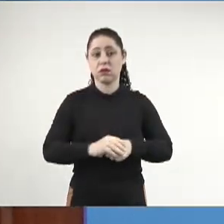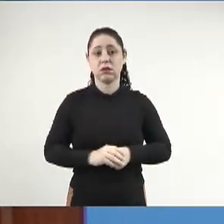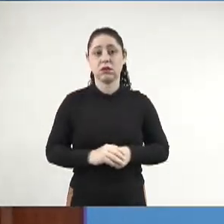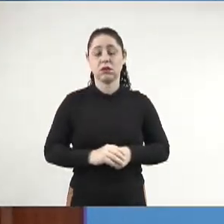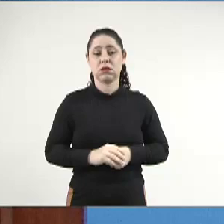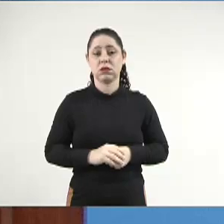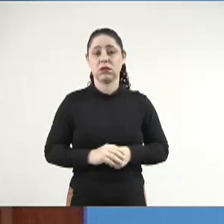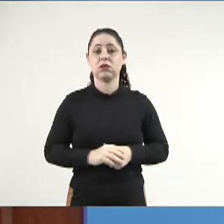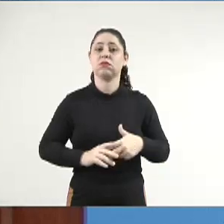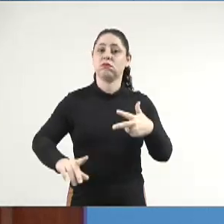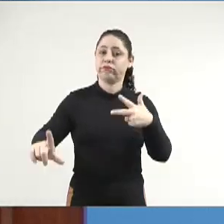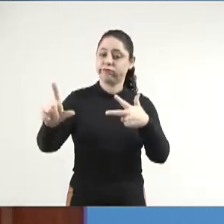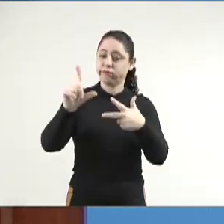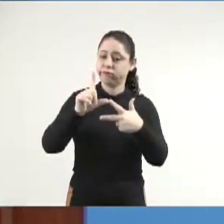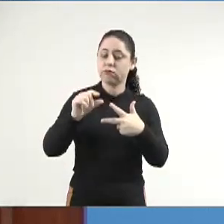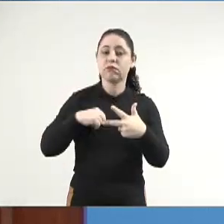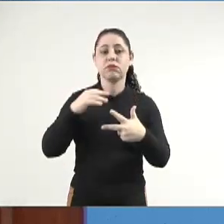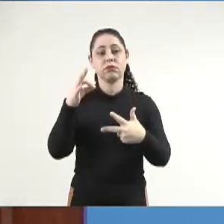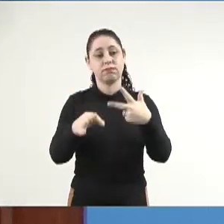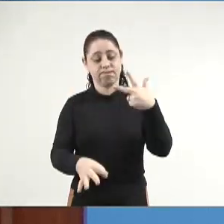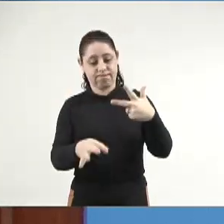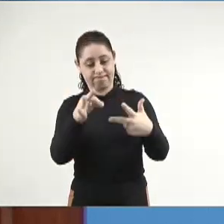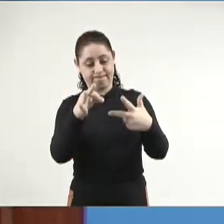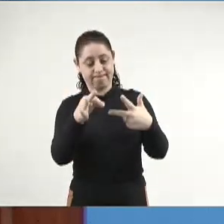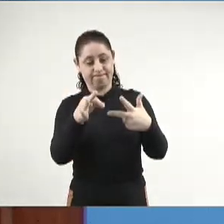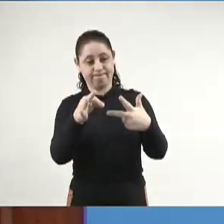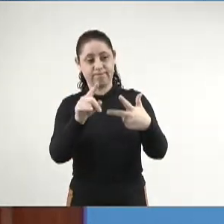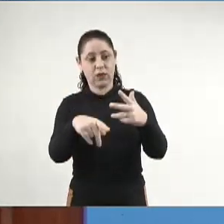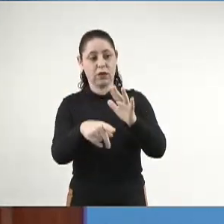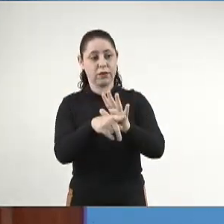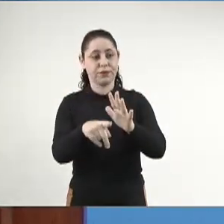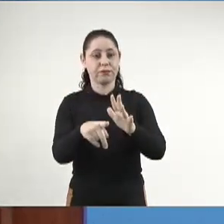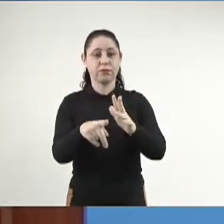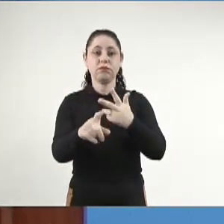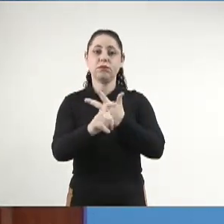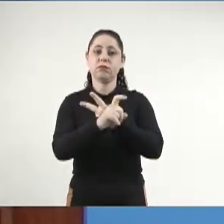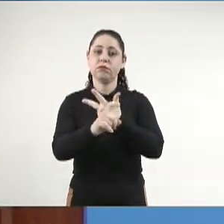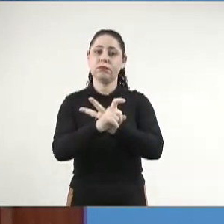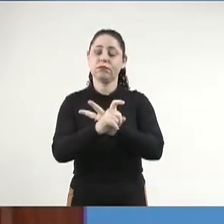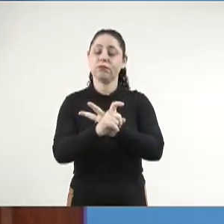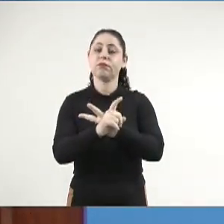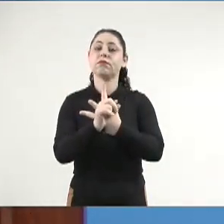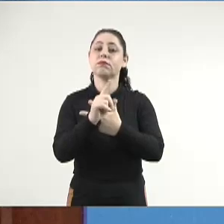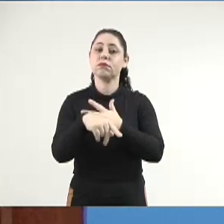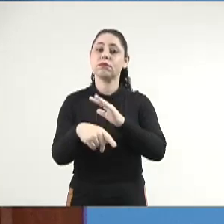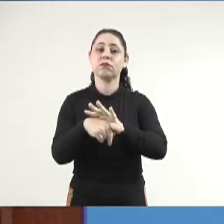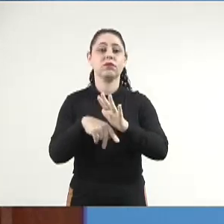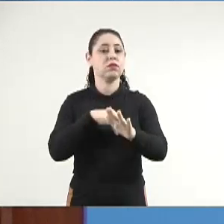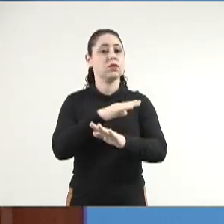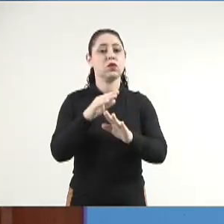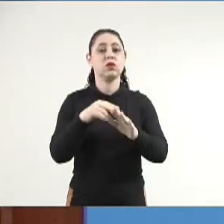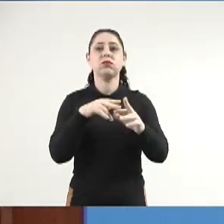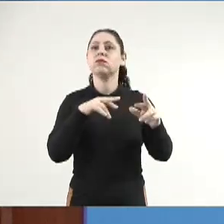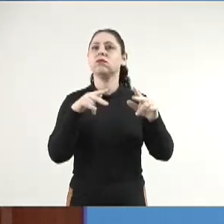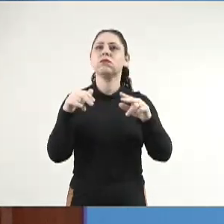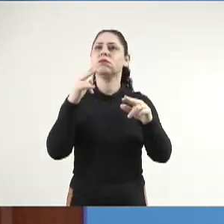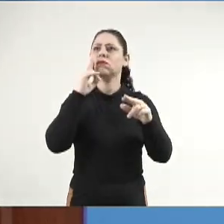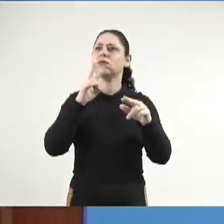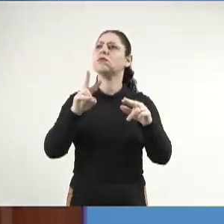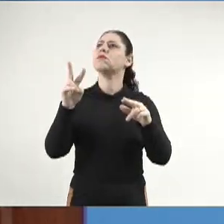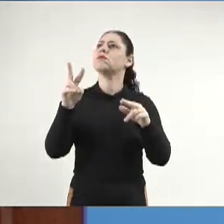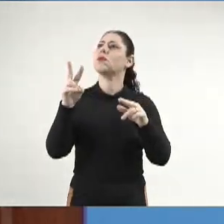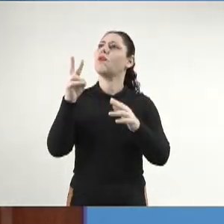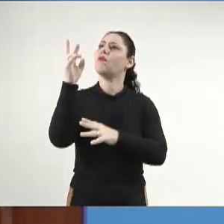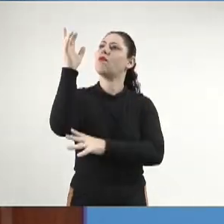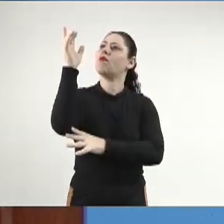do Parlamento, a sede do Poder Judiciário, é a sede do Poder Executivo, é só andar aqui. Ou seja, os caras